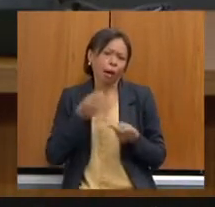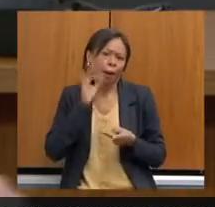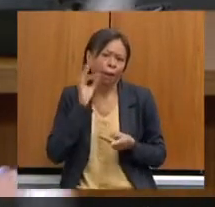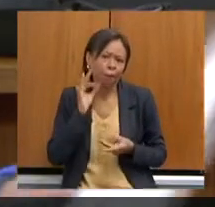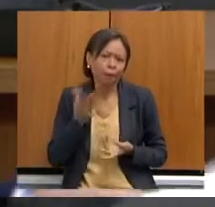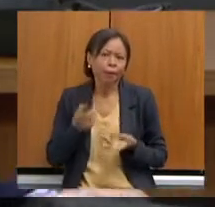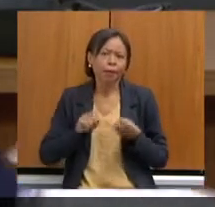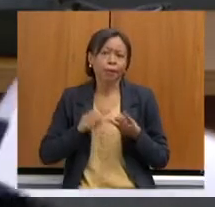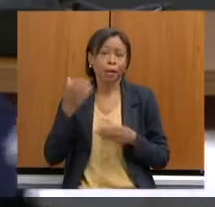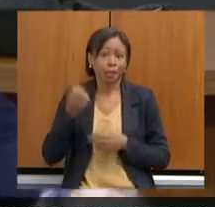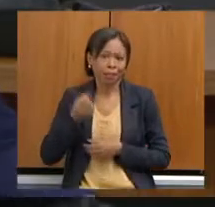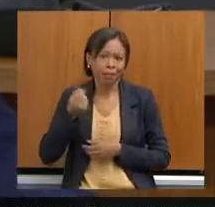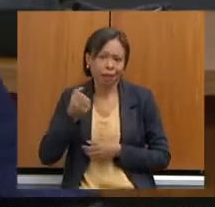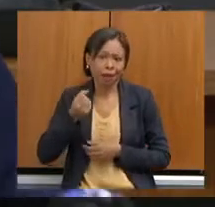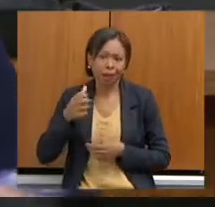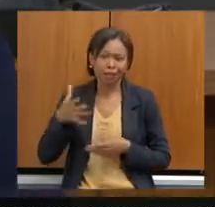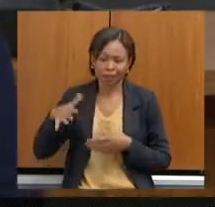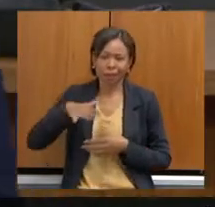setor de lácteos